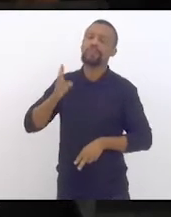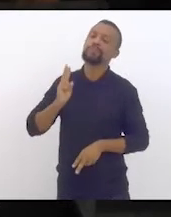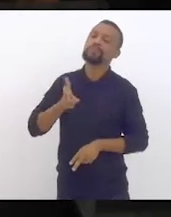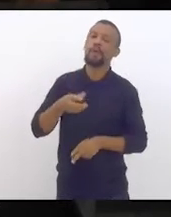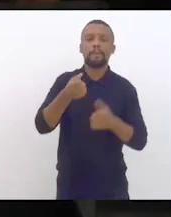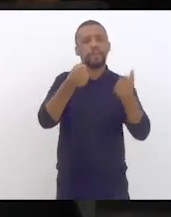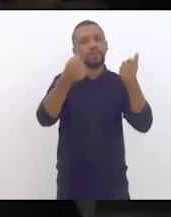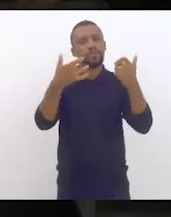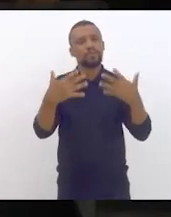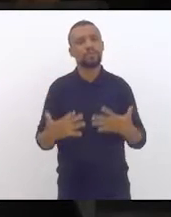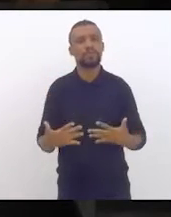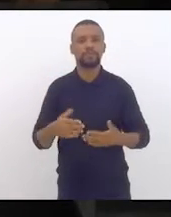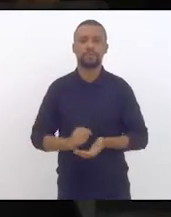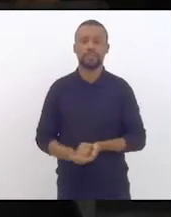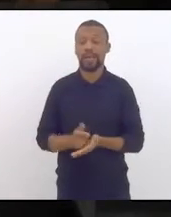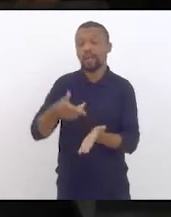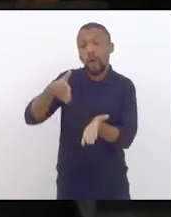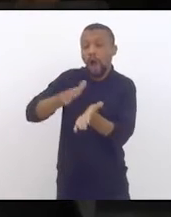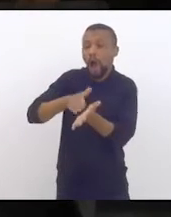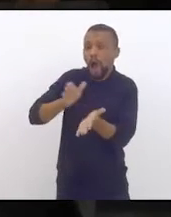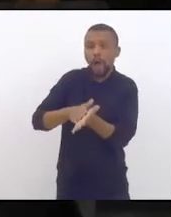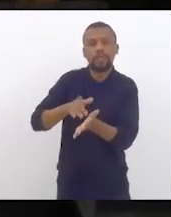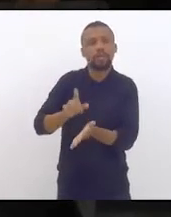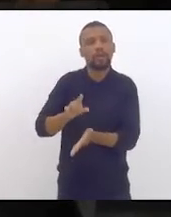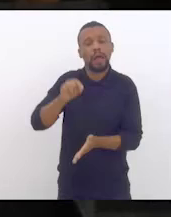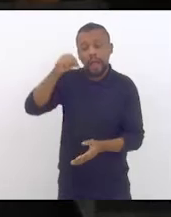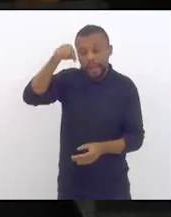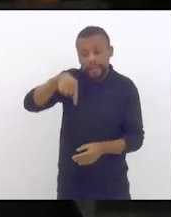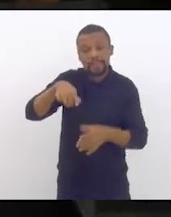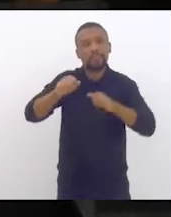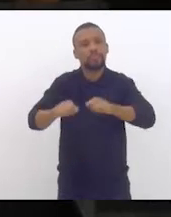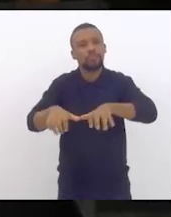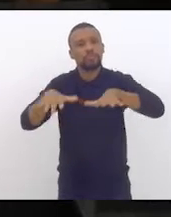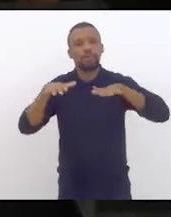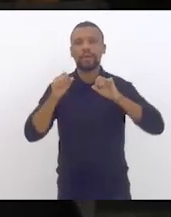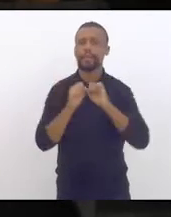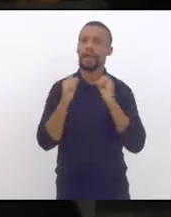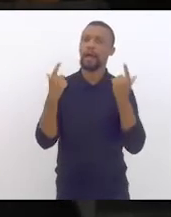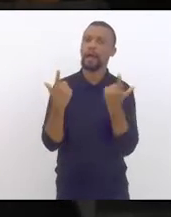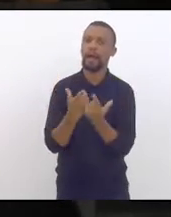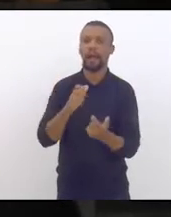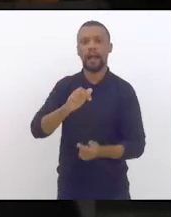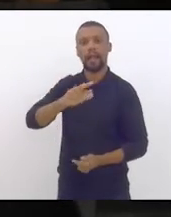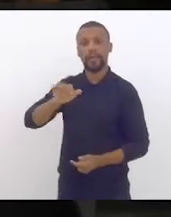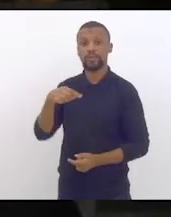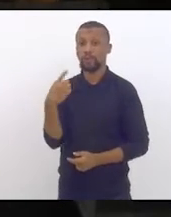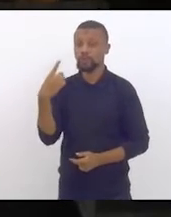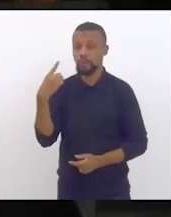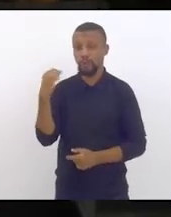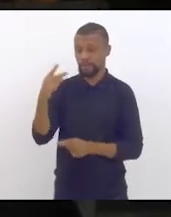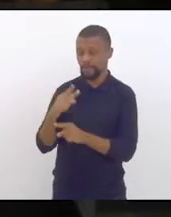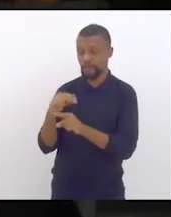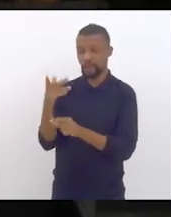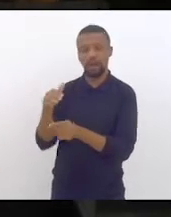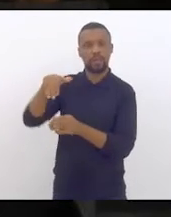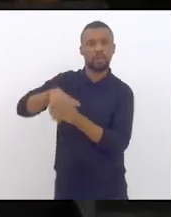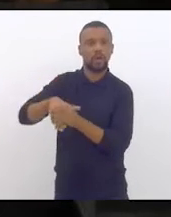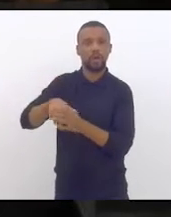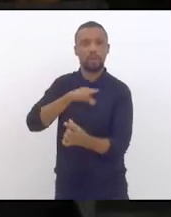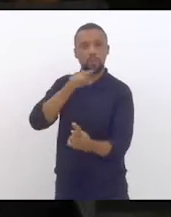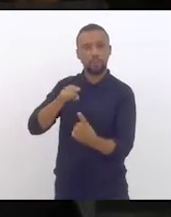dito a nossa cobrança tem que ser aqui no Parlamento fomos eleitos para isso